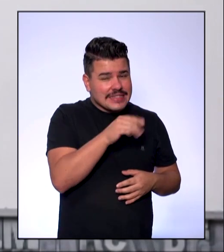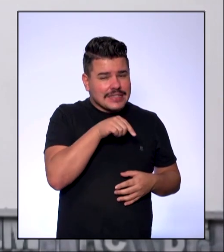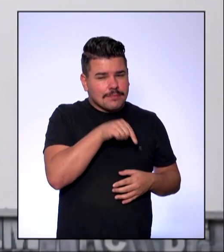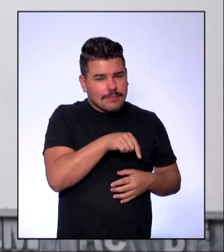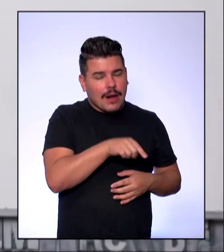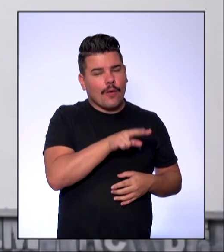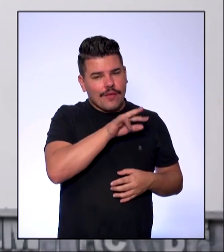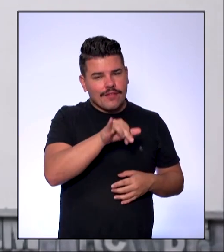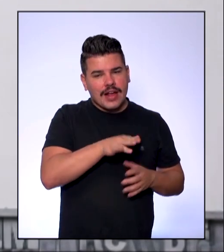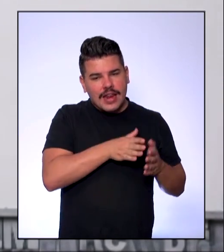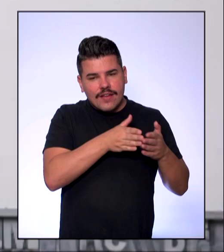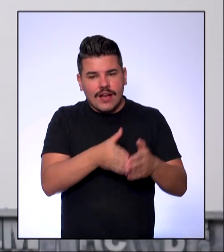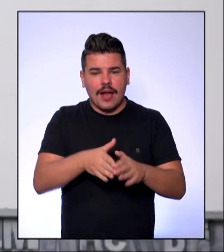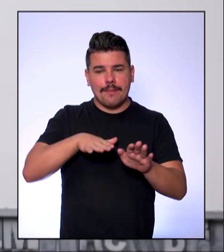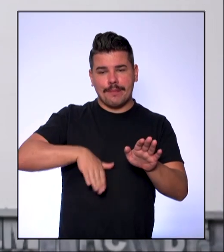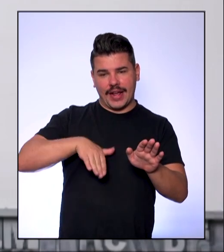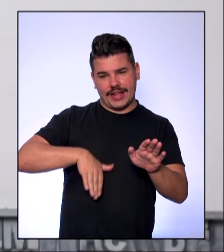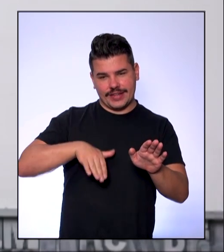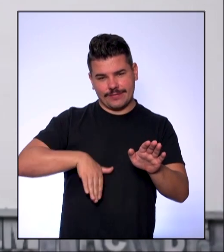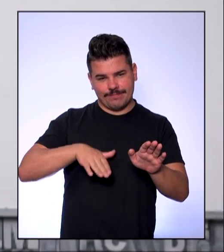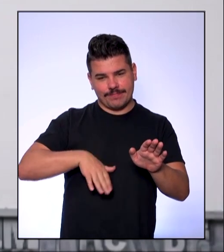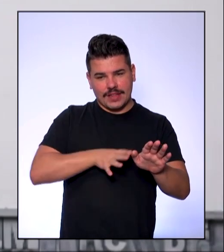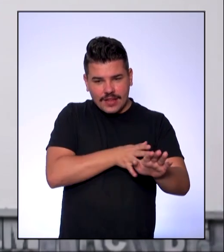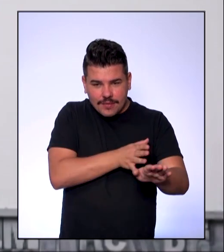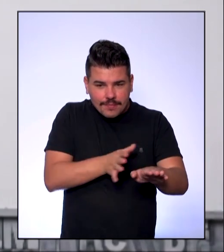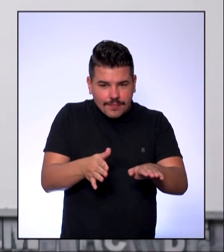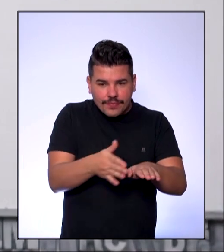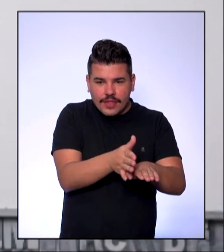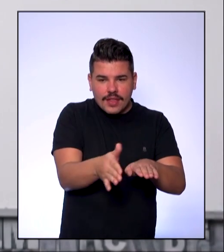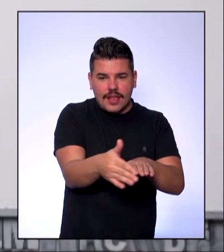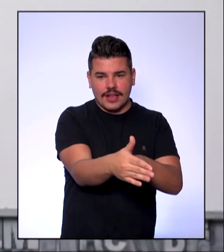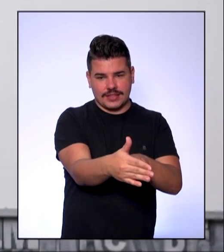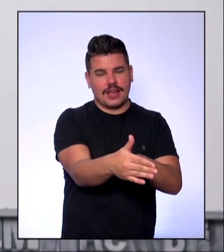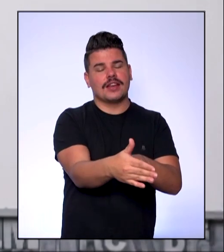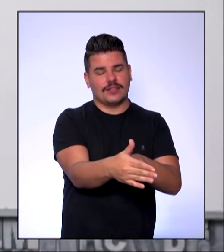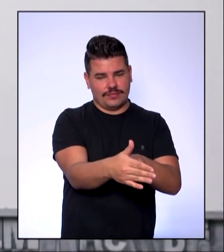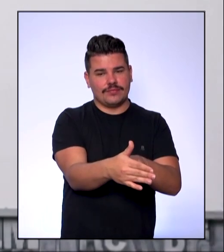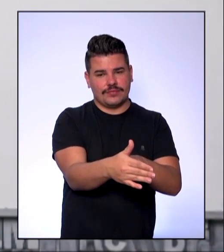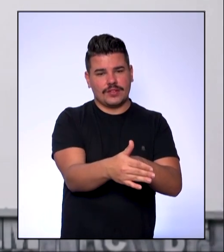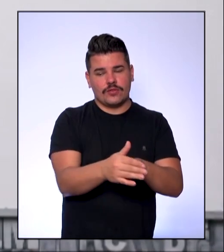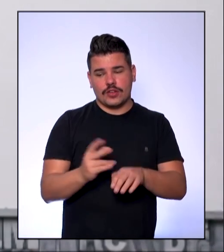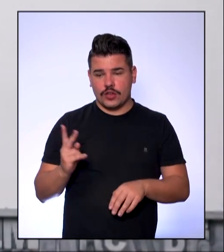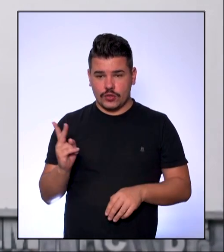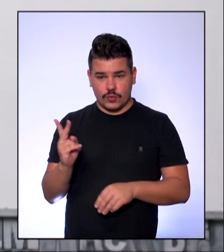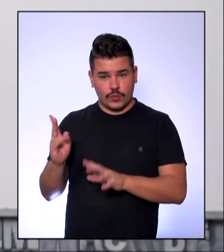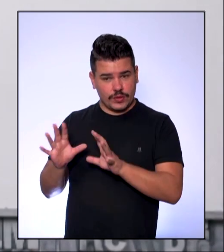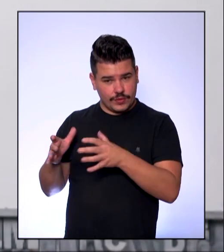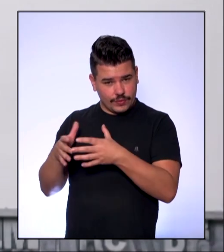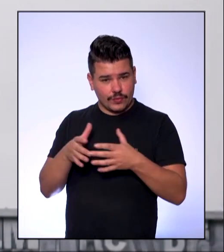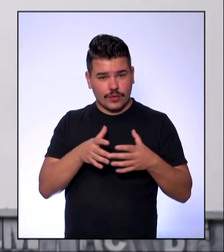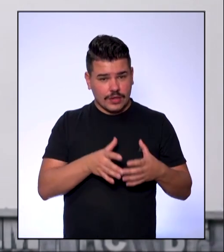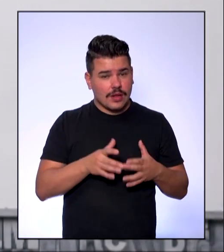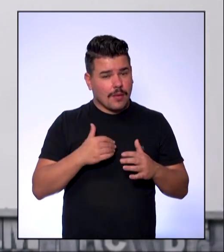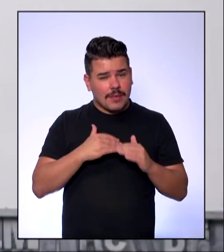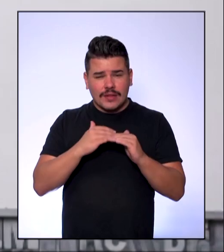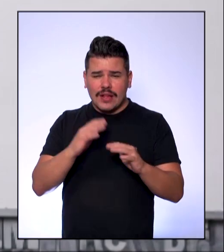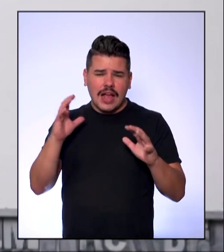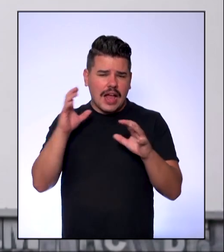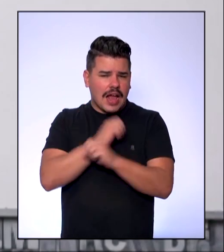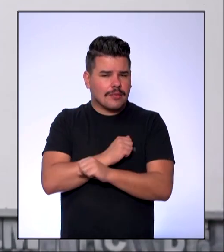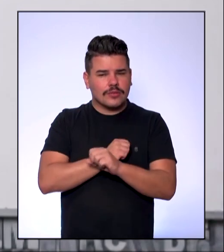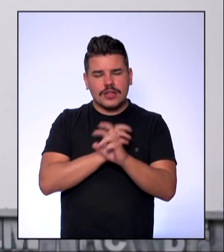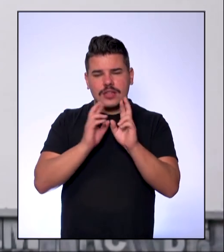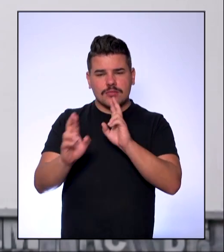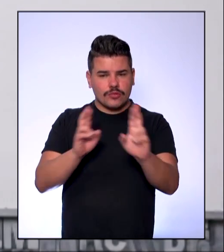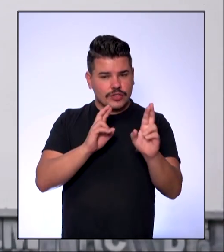e eram, em especial, por formas territorialistas. Beleza? Aqui a gente tem esse panoraminha rápido, só